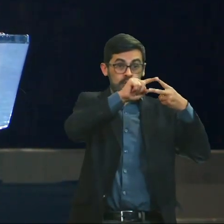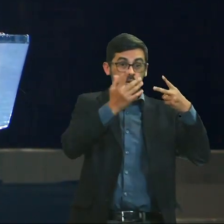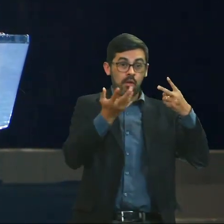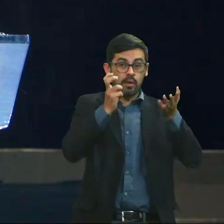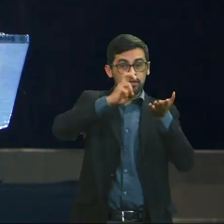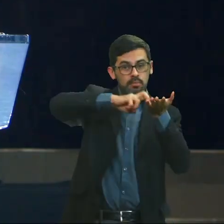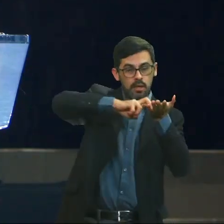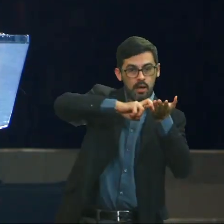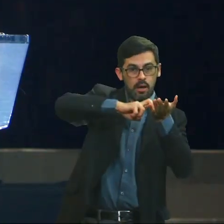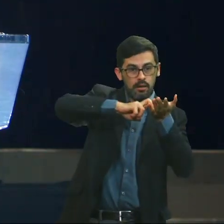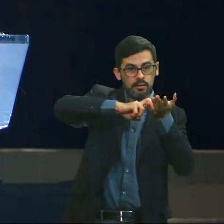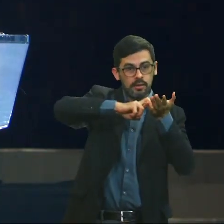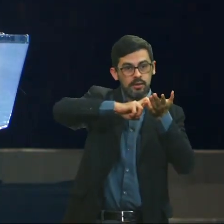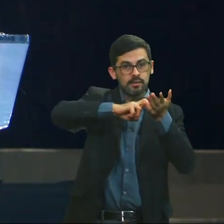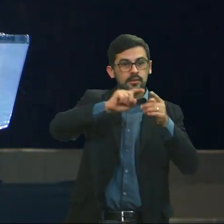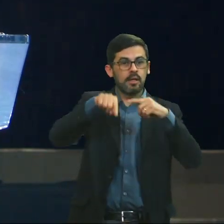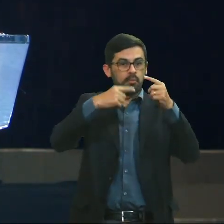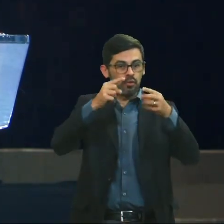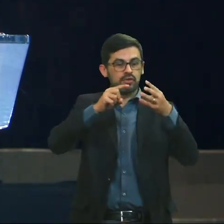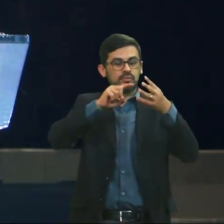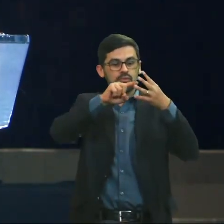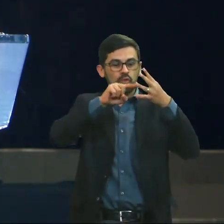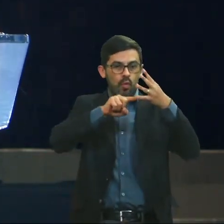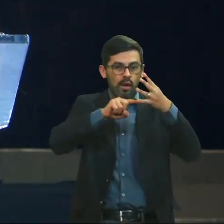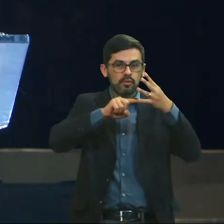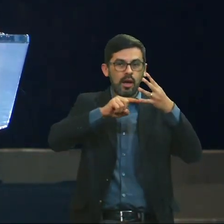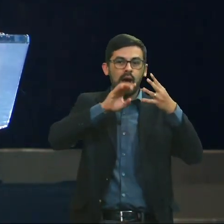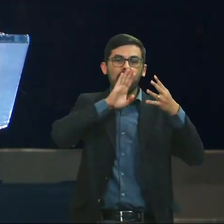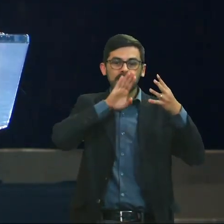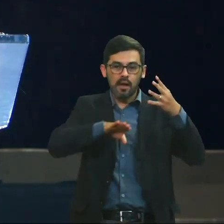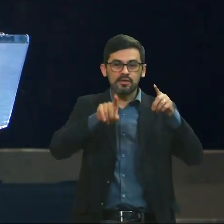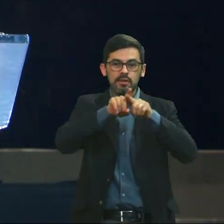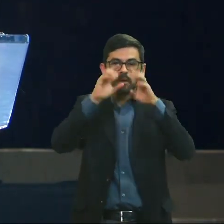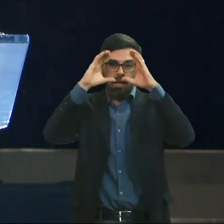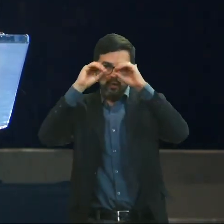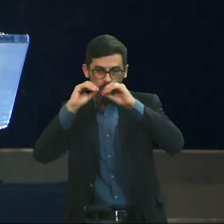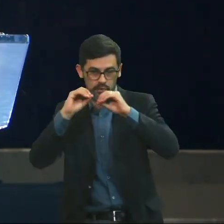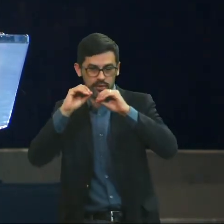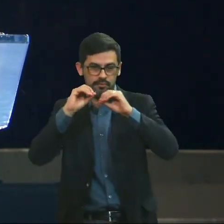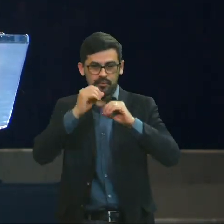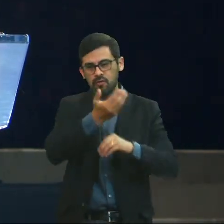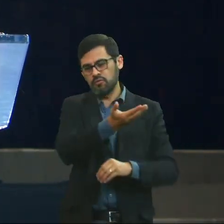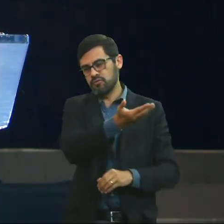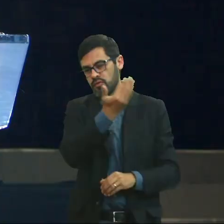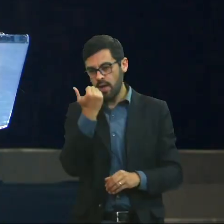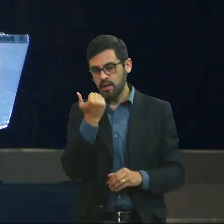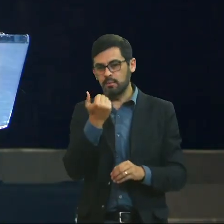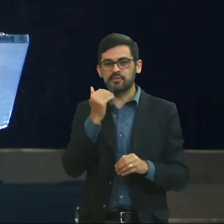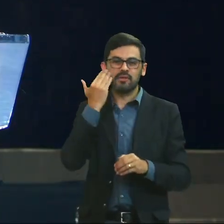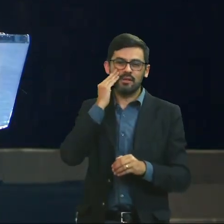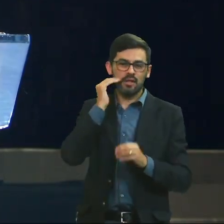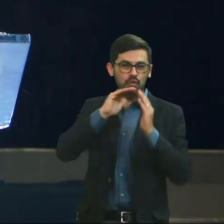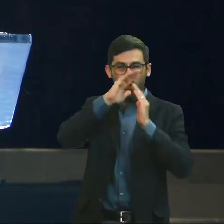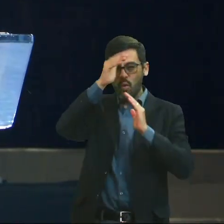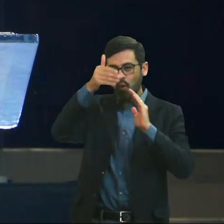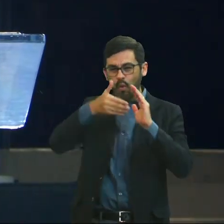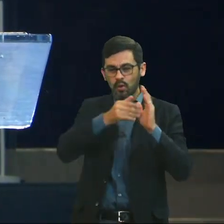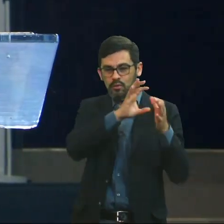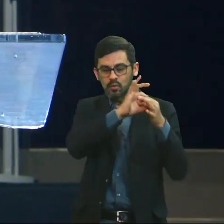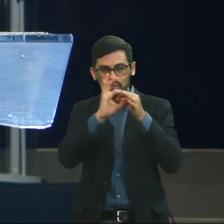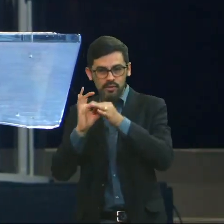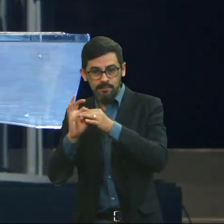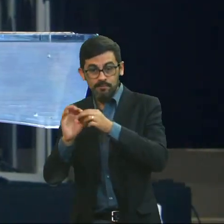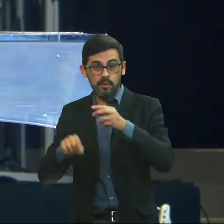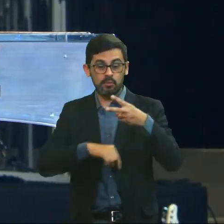à tarde e à noite. Agora tem culto às 5, né? Venha num dos cultos, você vai entender o final, até o final, tá?